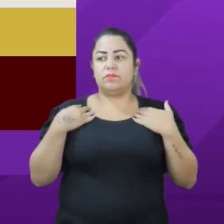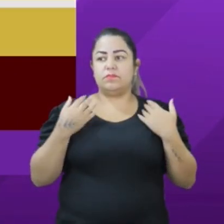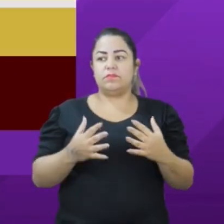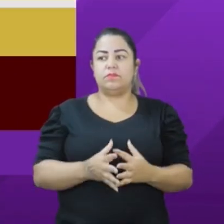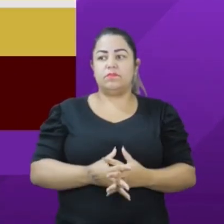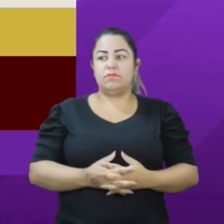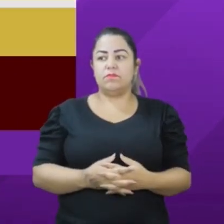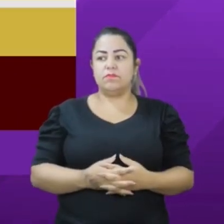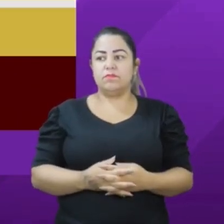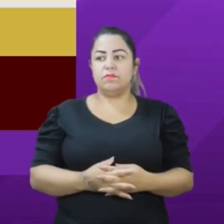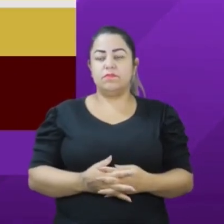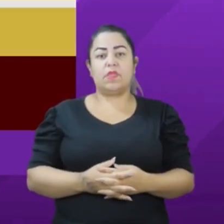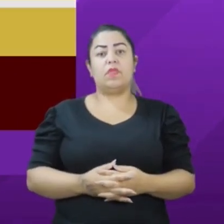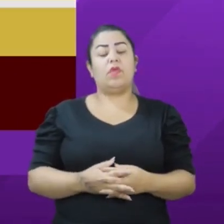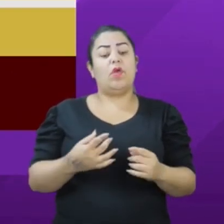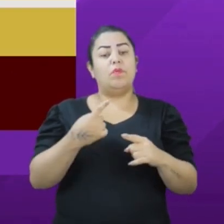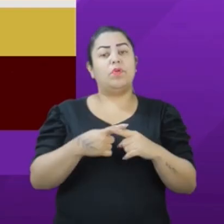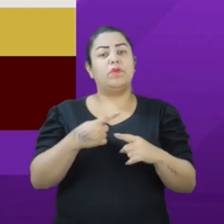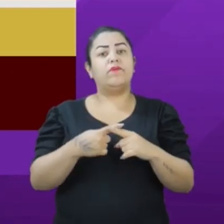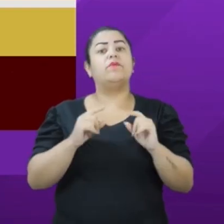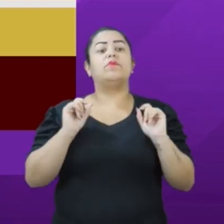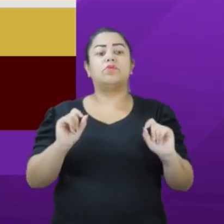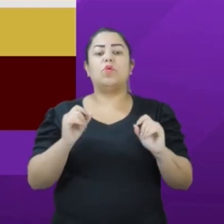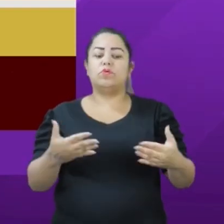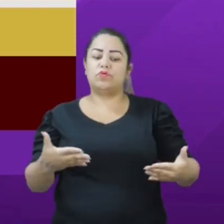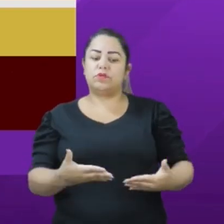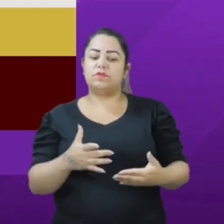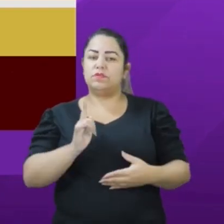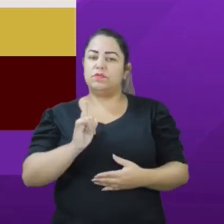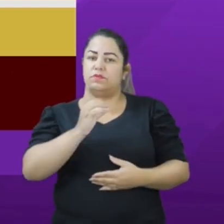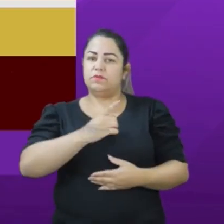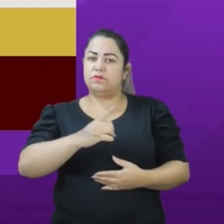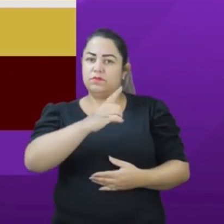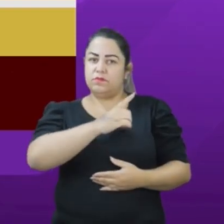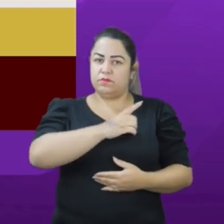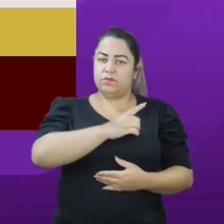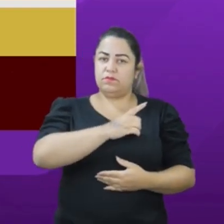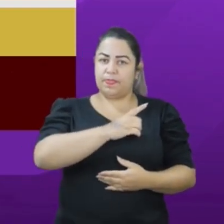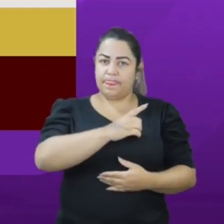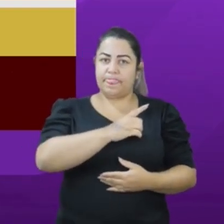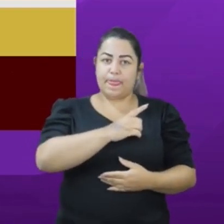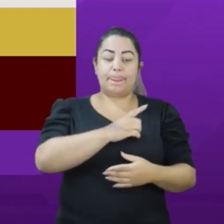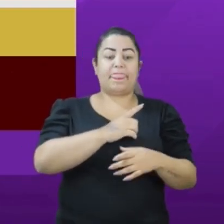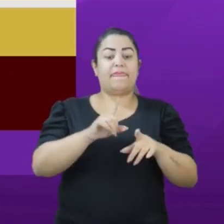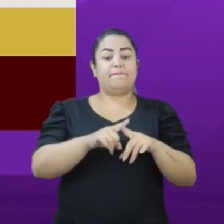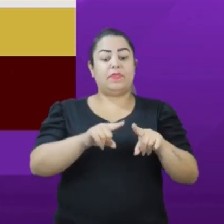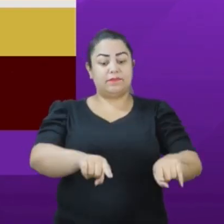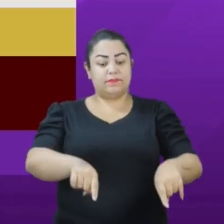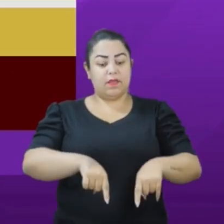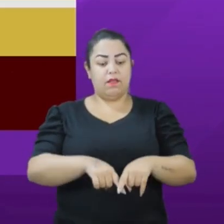Ter esse acolhimento, porque, veja, existe hoje nas delegacias, nas centrais de flagrantes, a Sala Lilás,